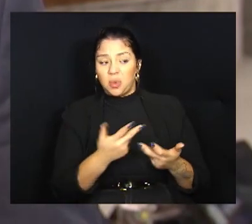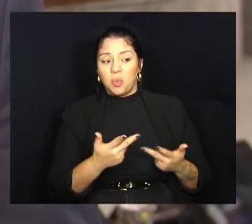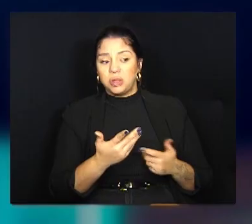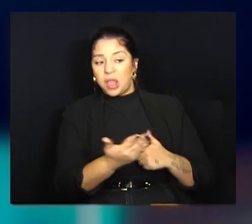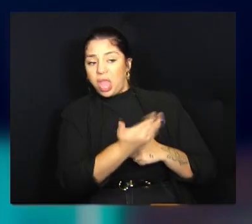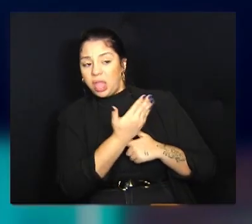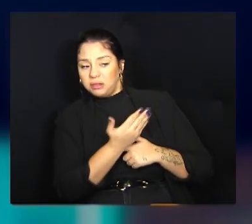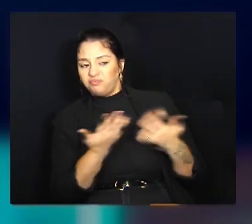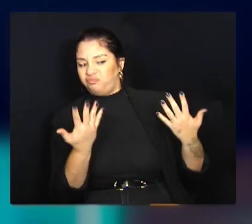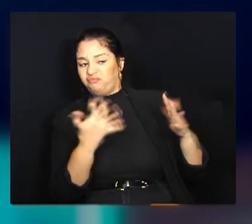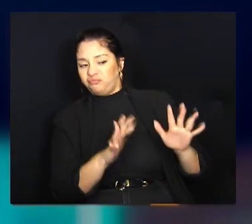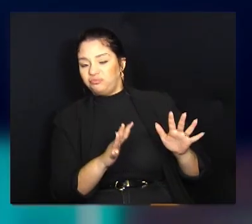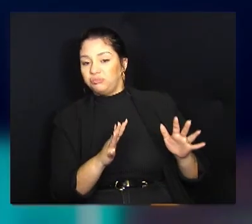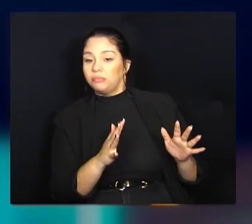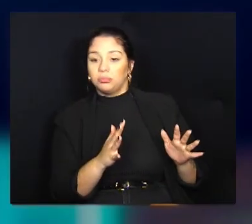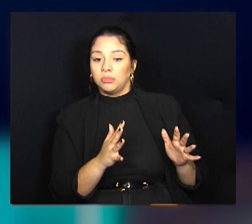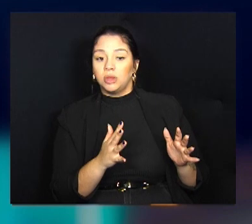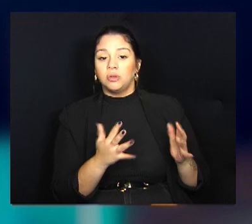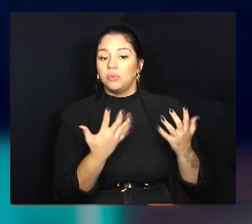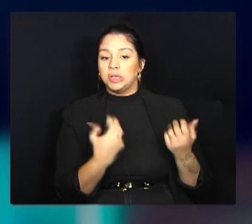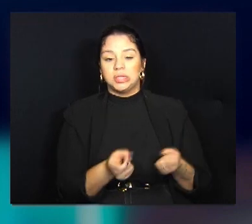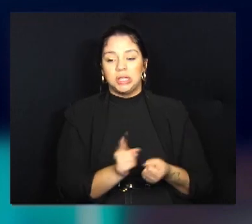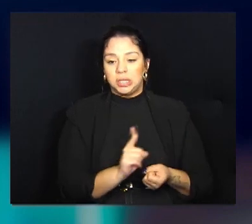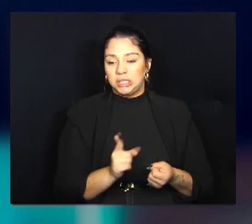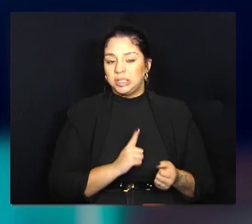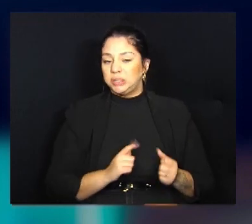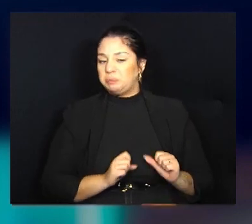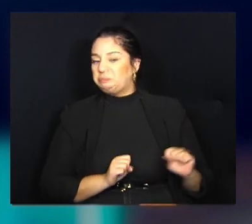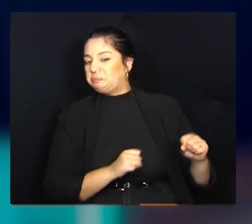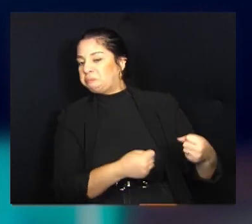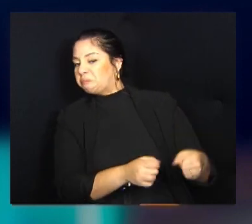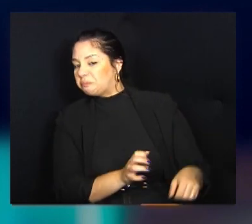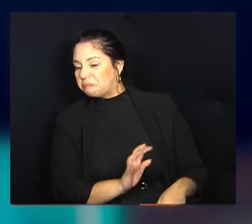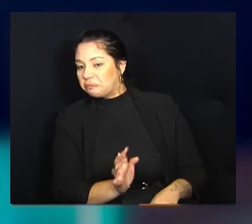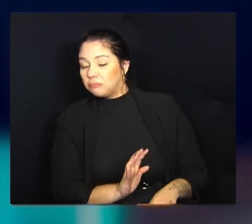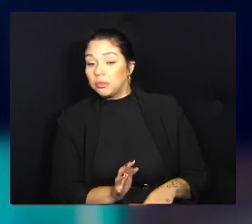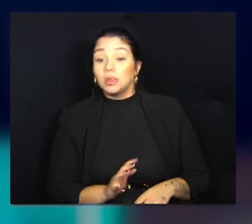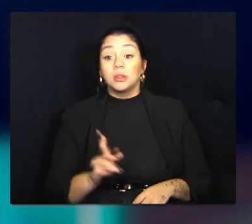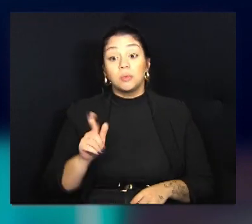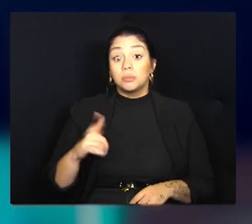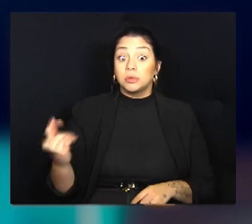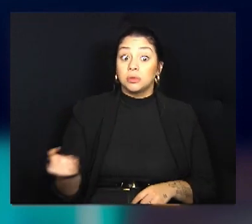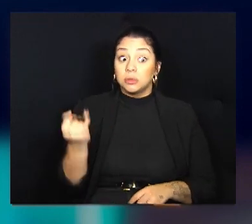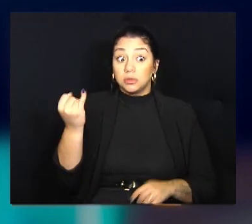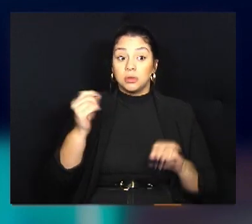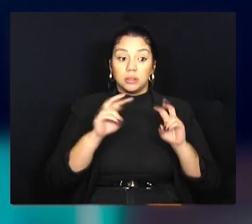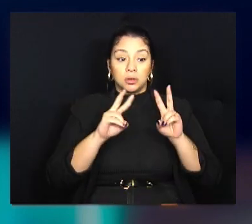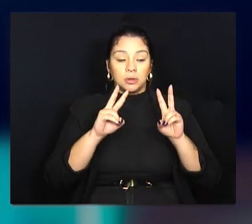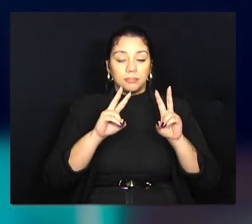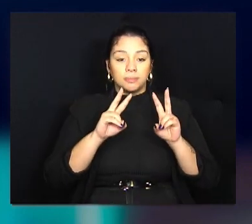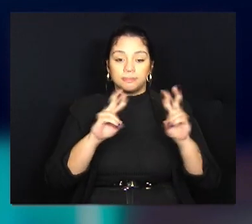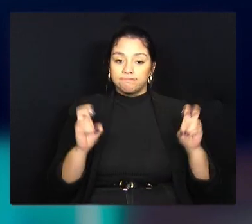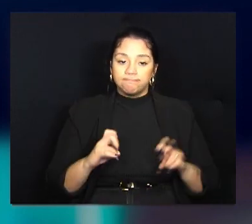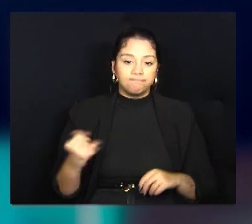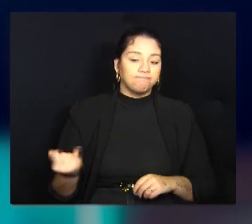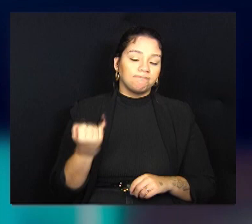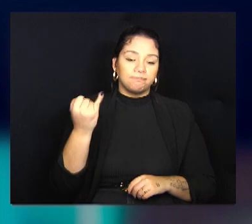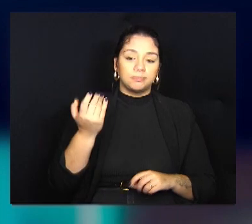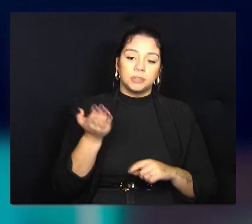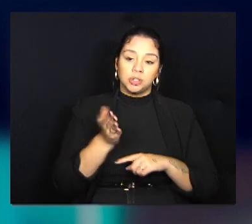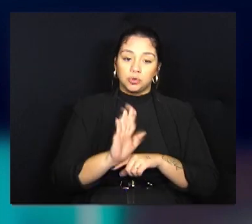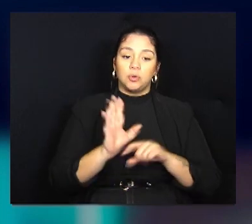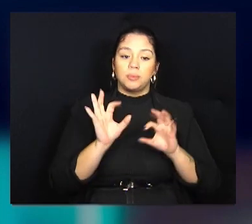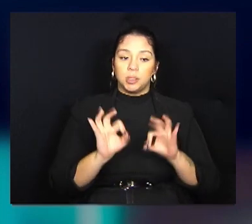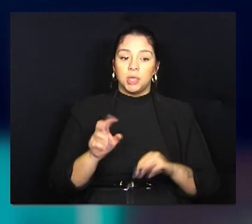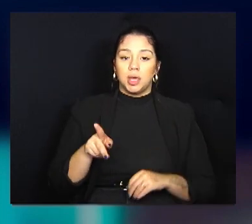ajuda, sendo muito resistente. Então, o assunto foi muito importante e ajudou bastante através da Karina, que foi